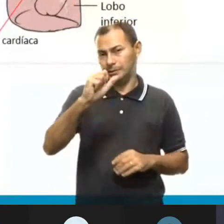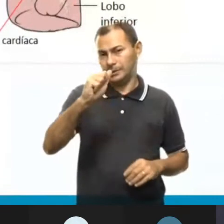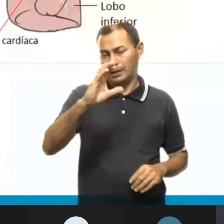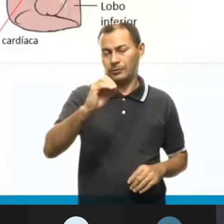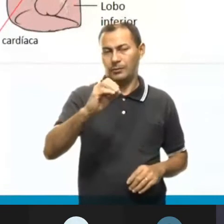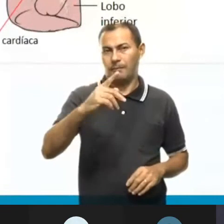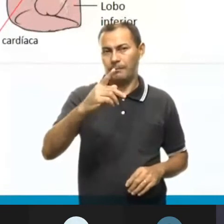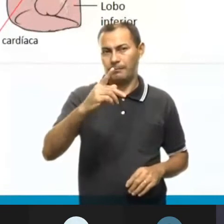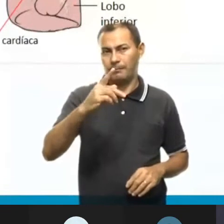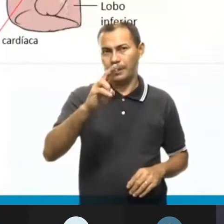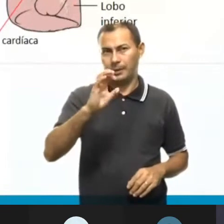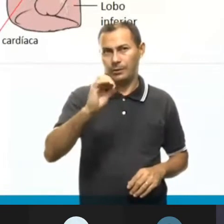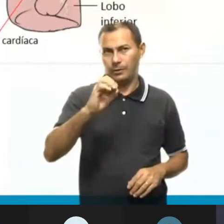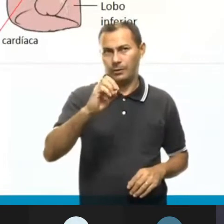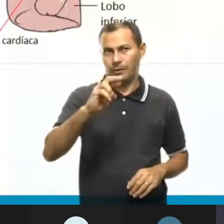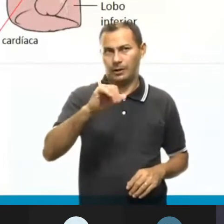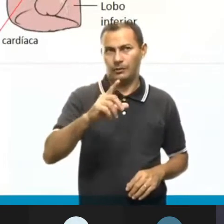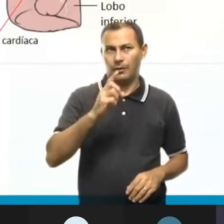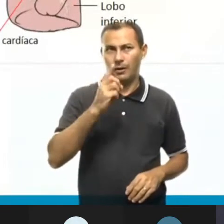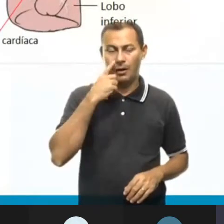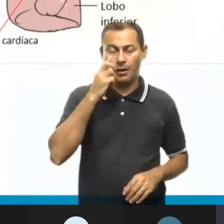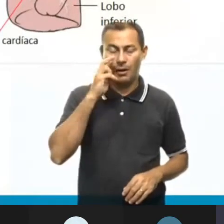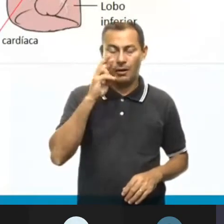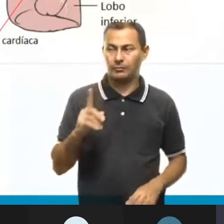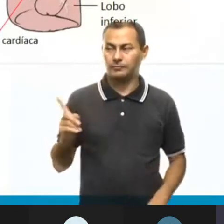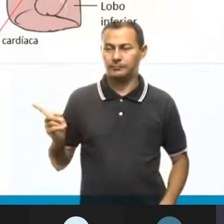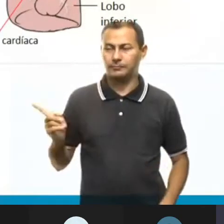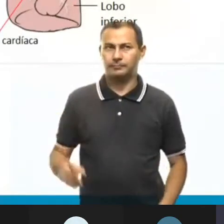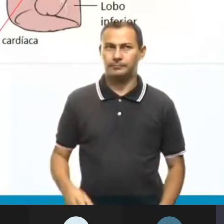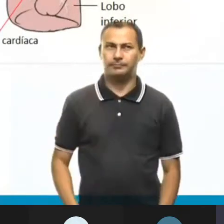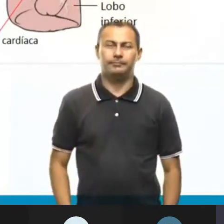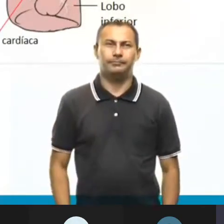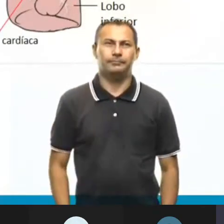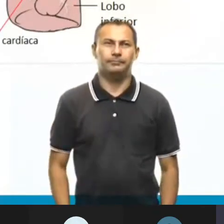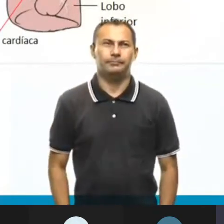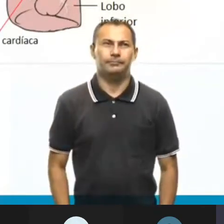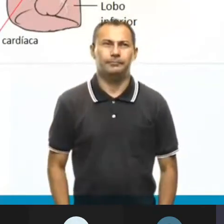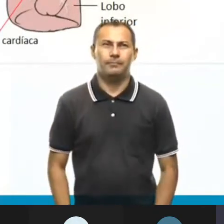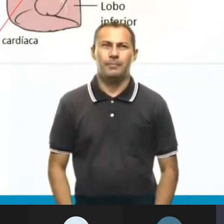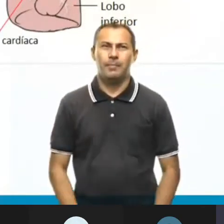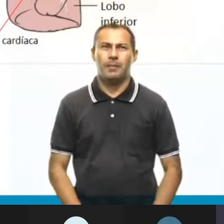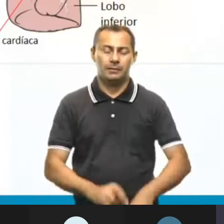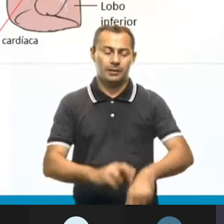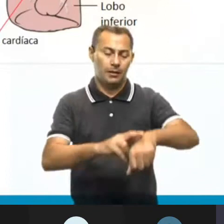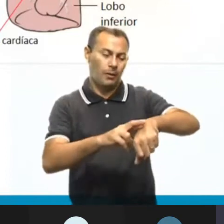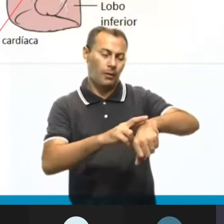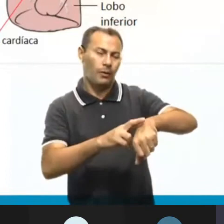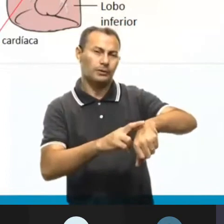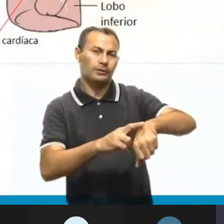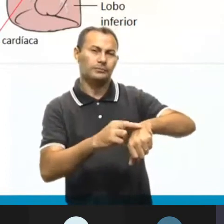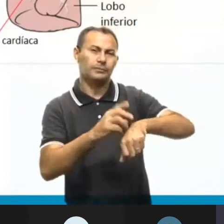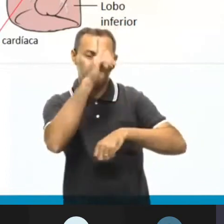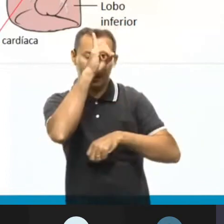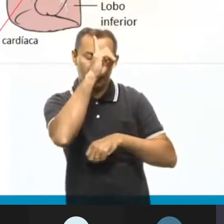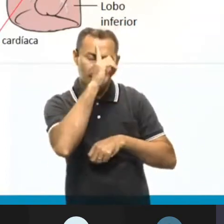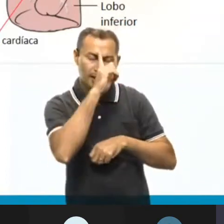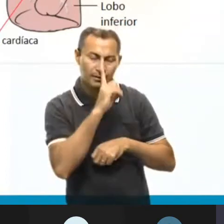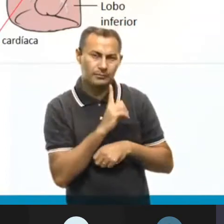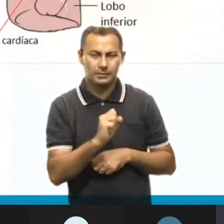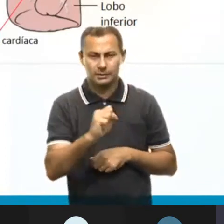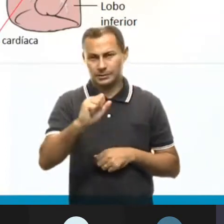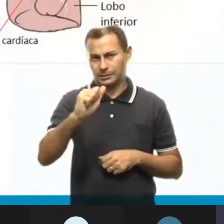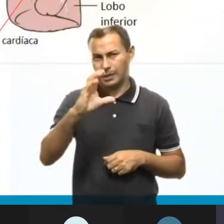saco pleural, tá? Então, aqui, ó, isso aqui, essa, né, roxo, amarelo e roxo de novo,